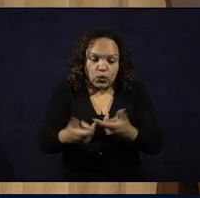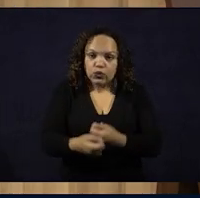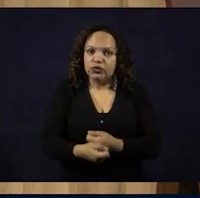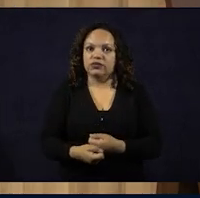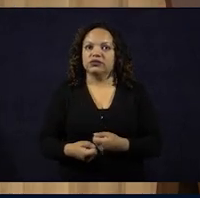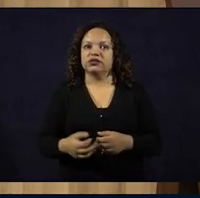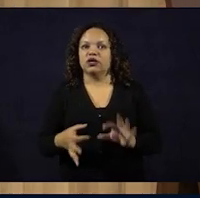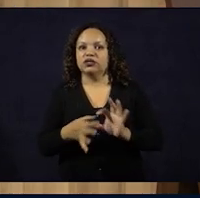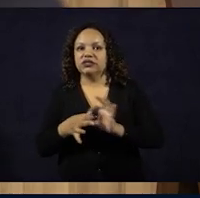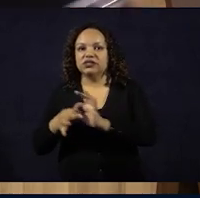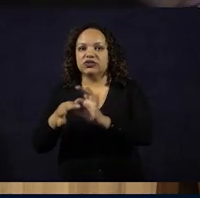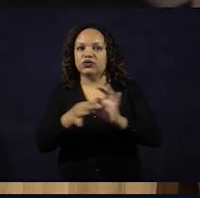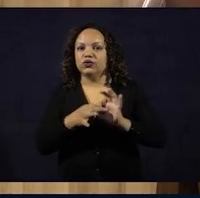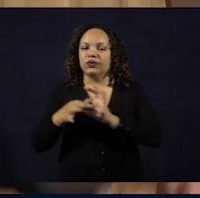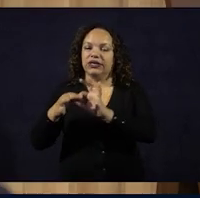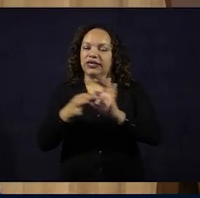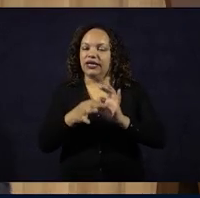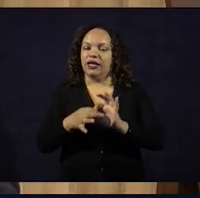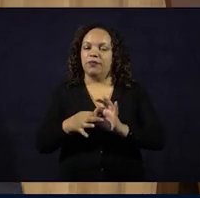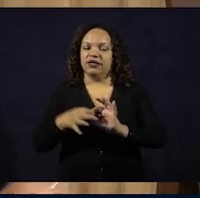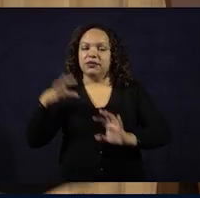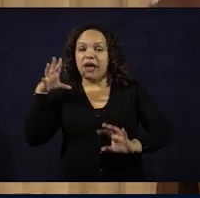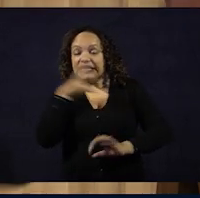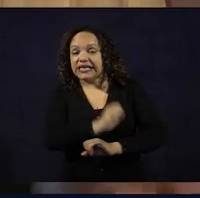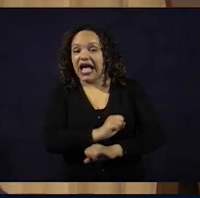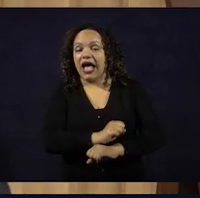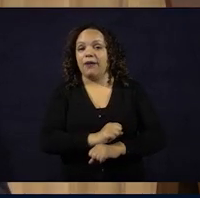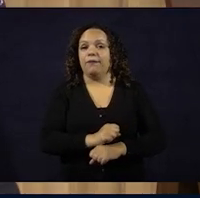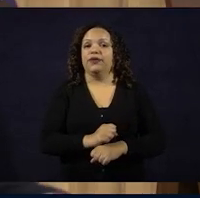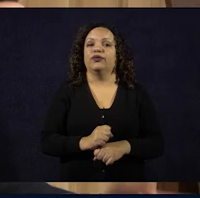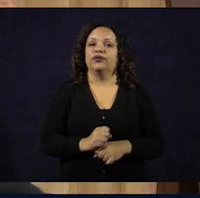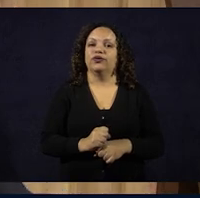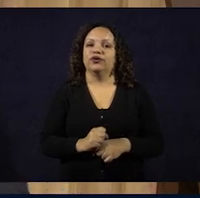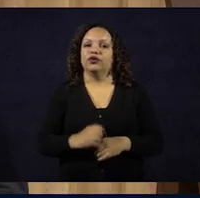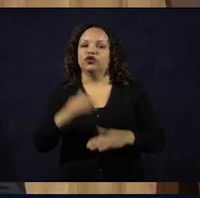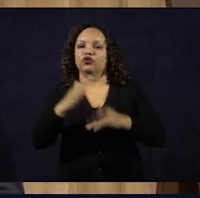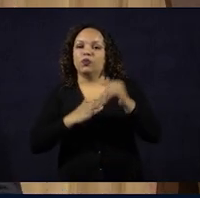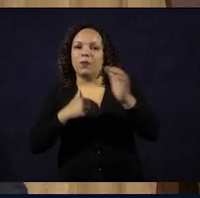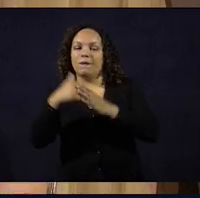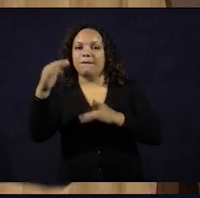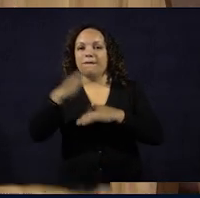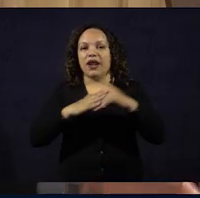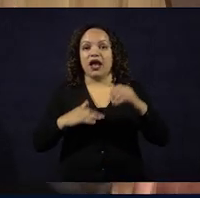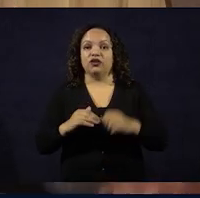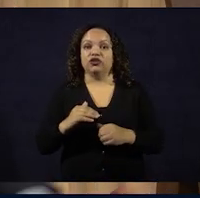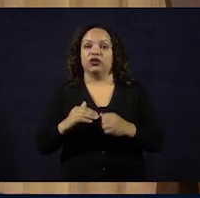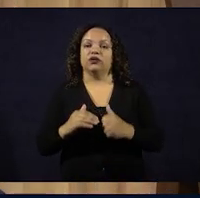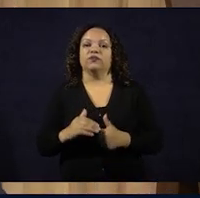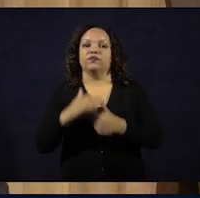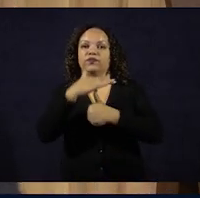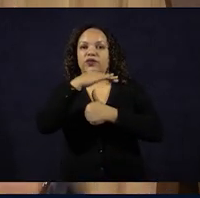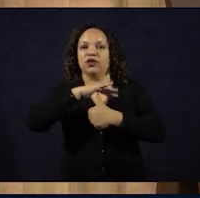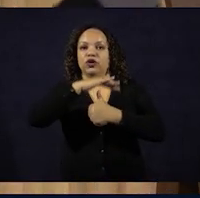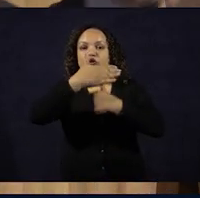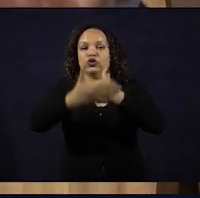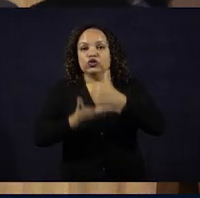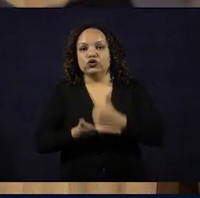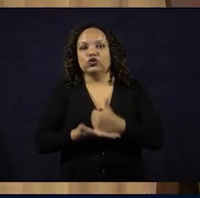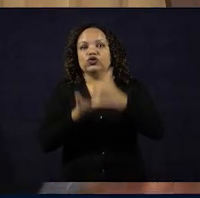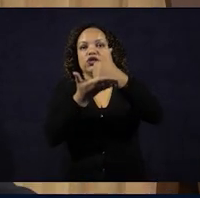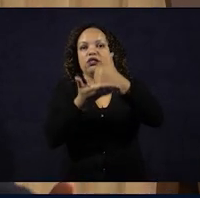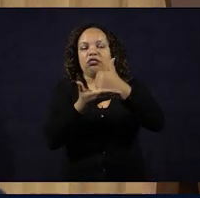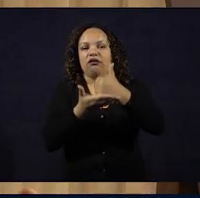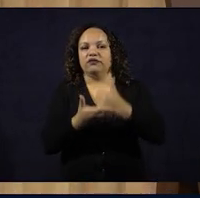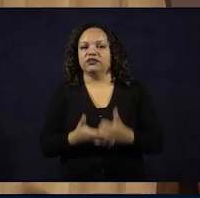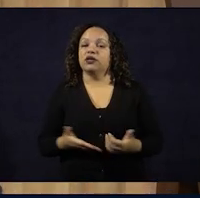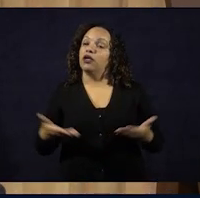criar um negócio para acelerar esse processo da adoção de práticas mais sustentáveis que já existem aqui agora que não precisa